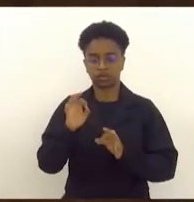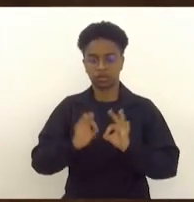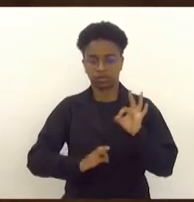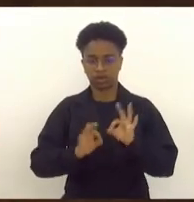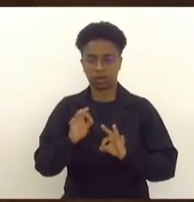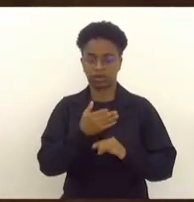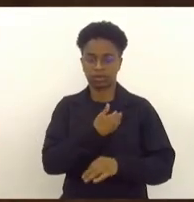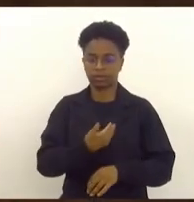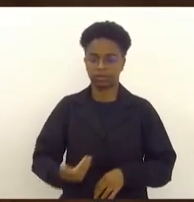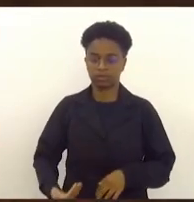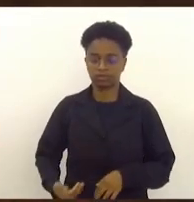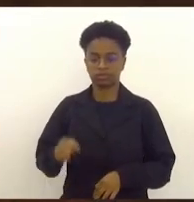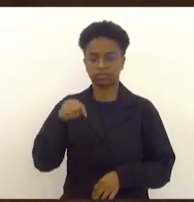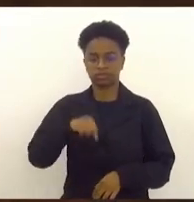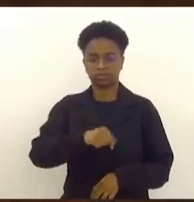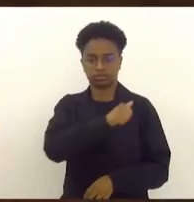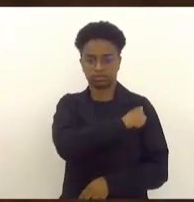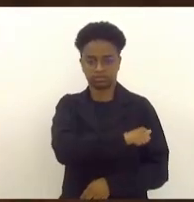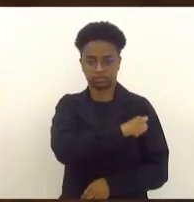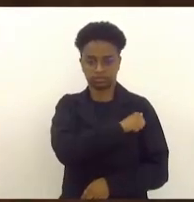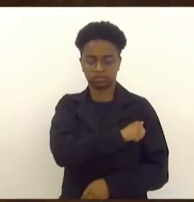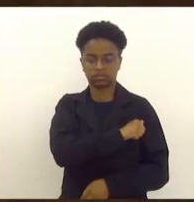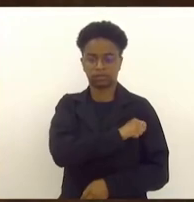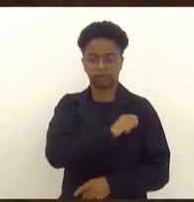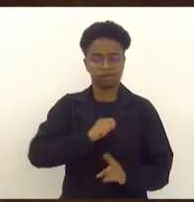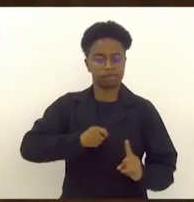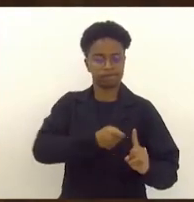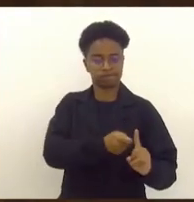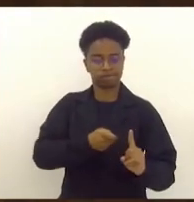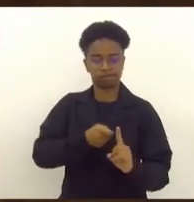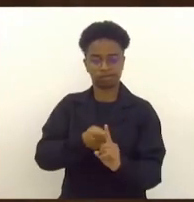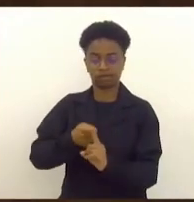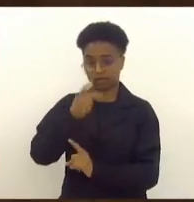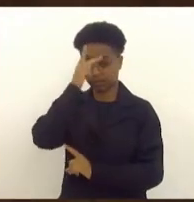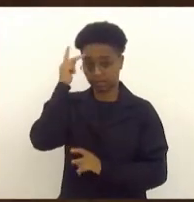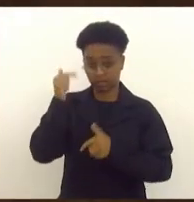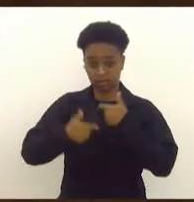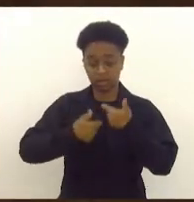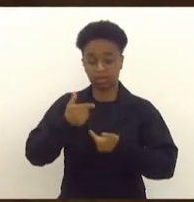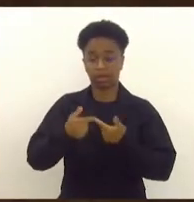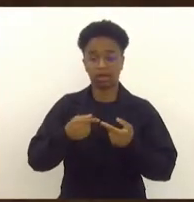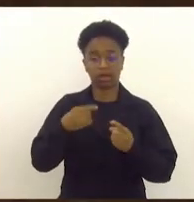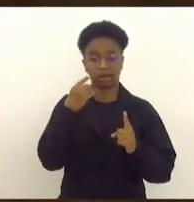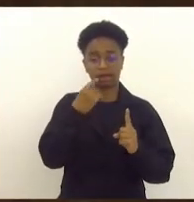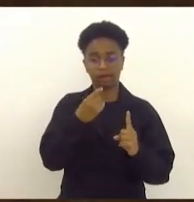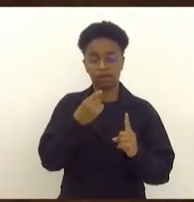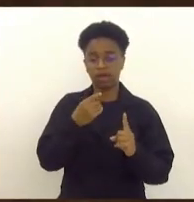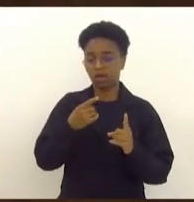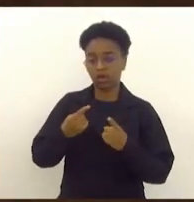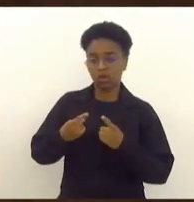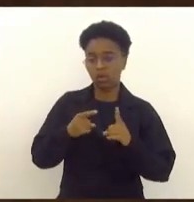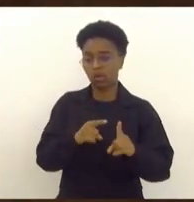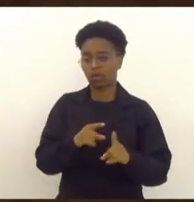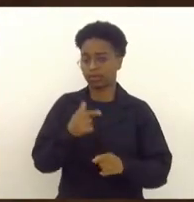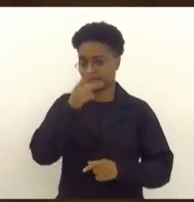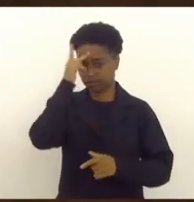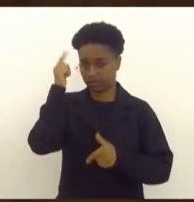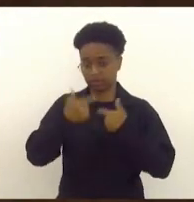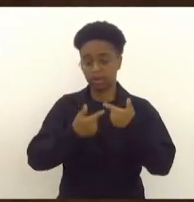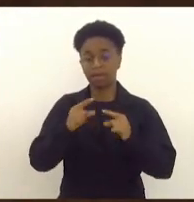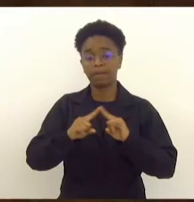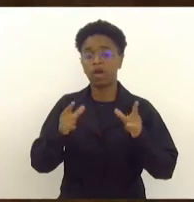da prefeitura do Rio massacre os trabalhadores agride os trabalhadores Cadê os Defensores